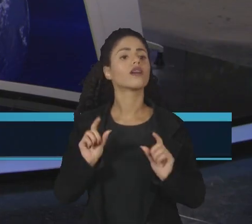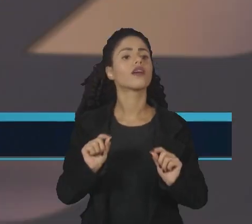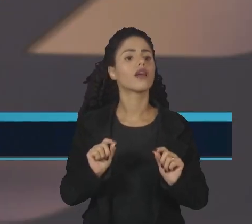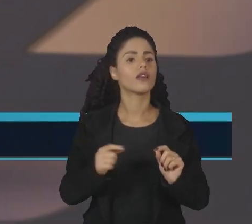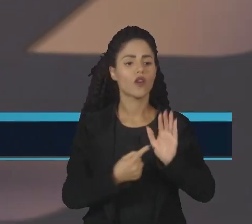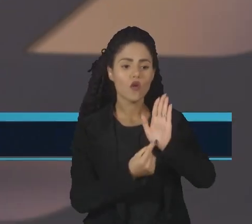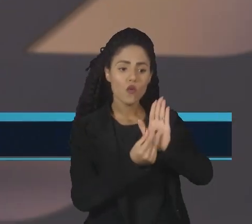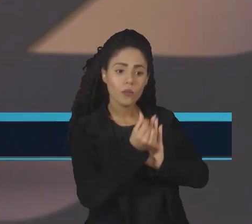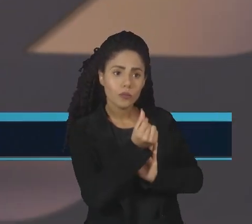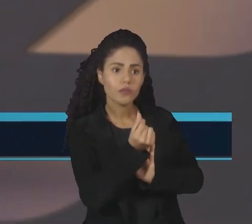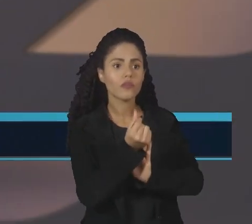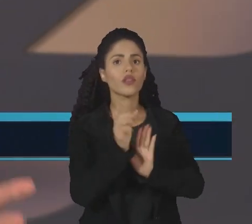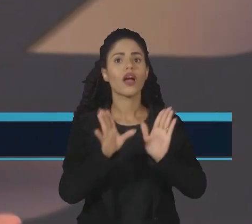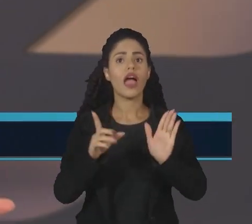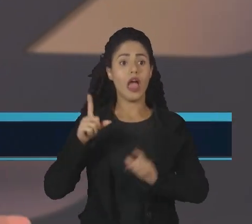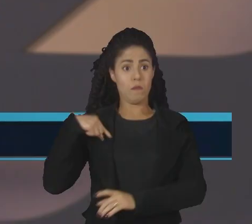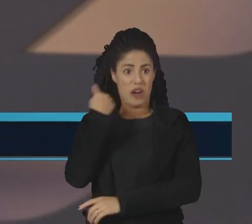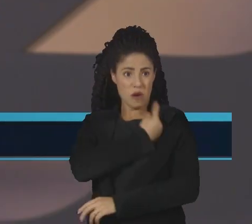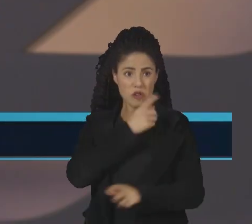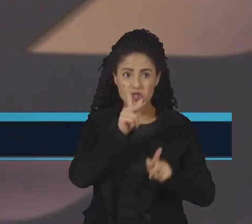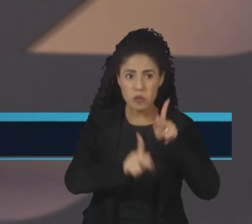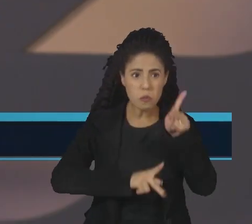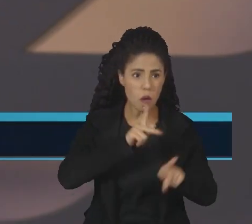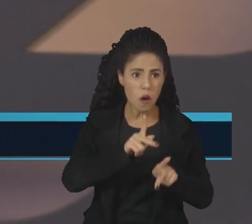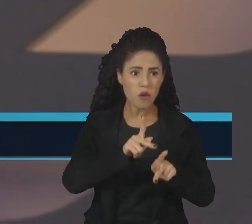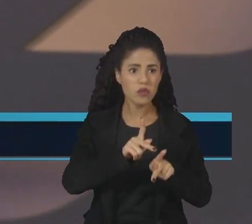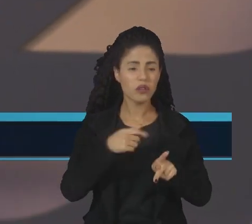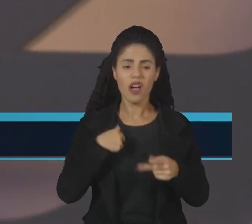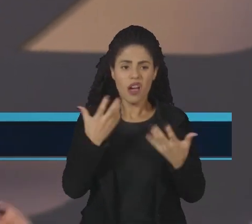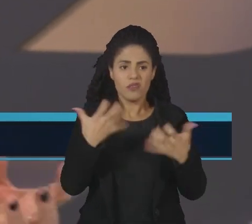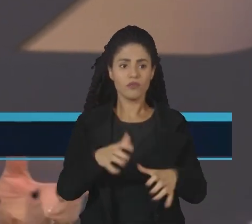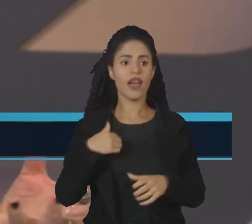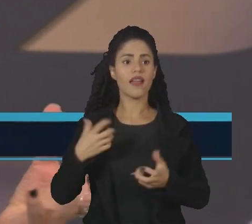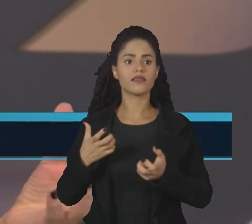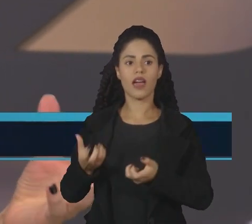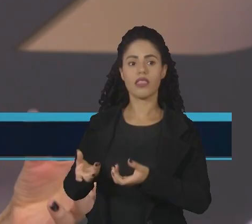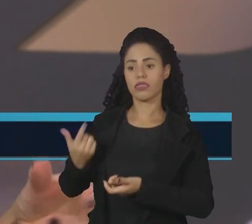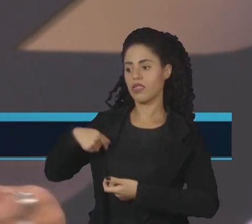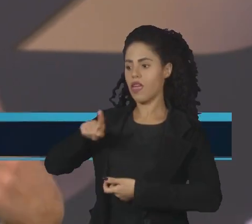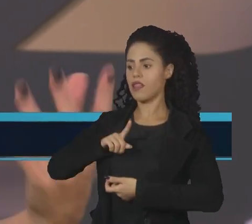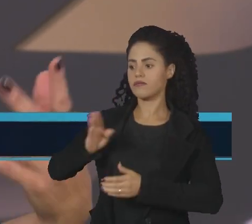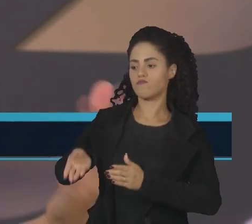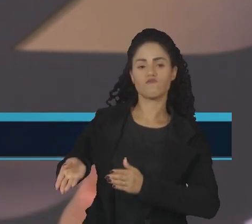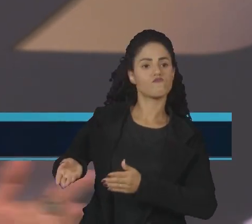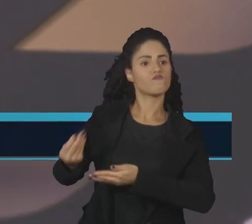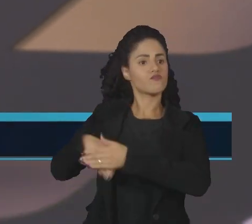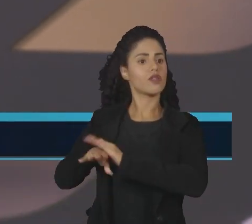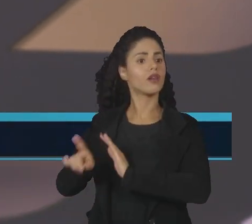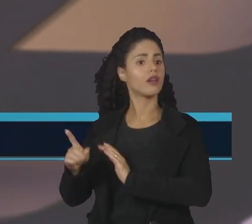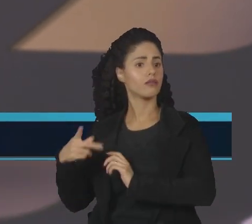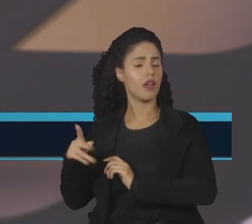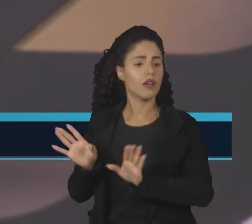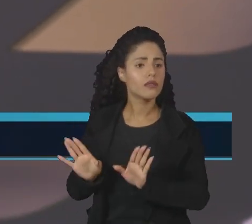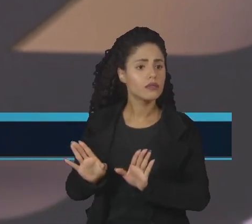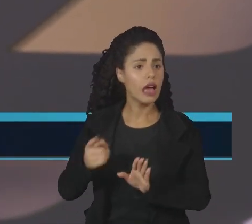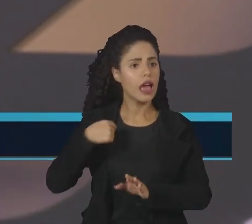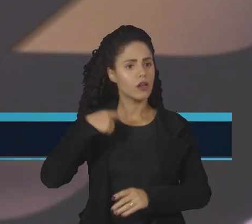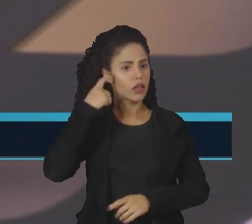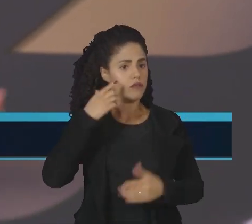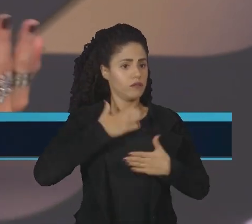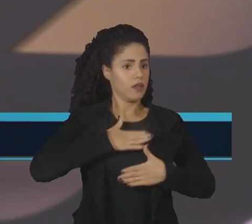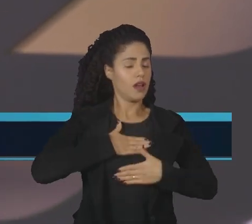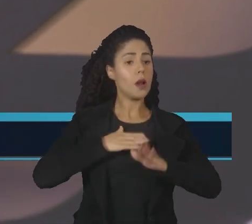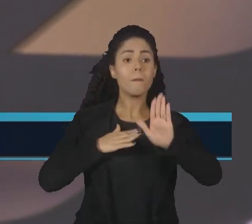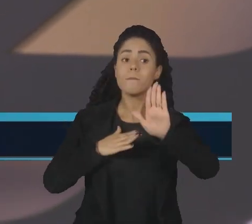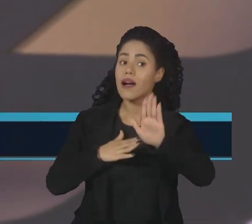orçamento para nós, os parlamentares sabem muito bem onde aplicar, eles conseguem identificar onde que a política pública vai ter mais resultado, eu estaria até mais tranquilo. O